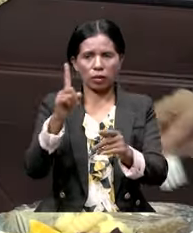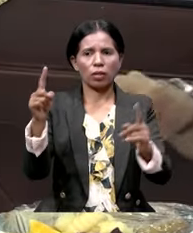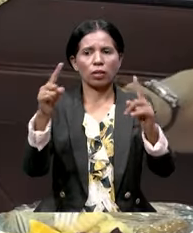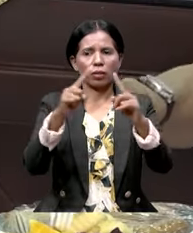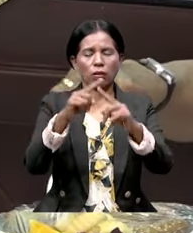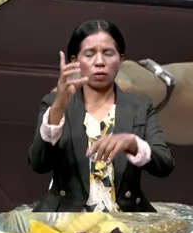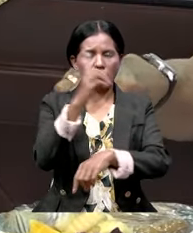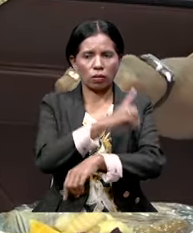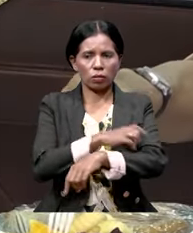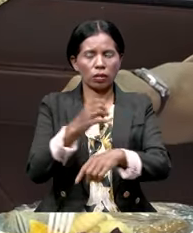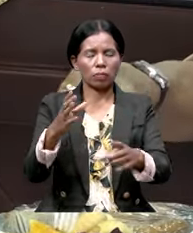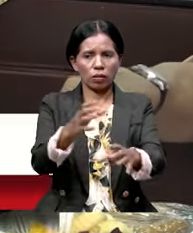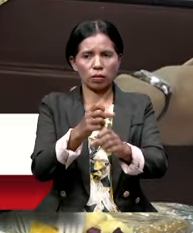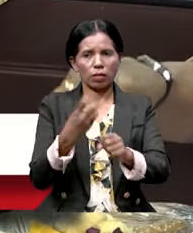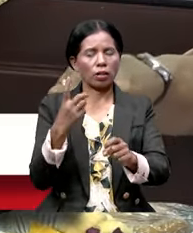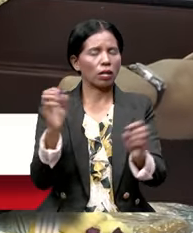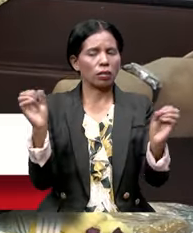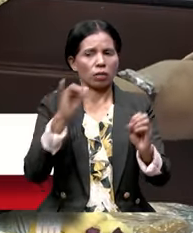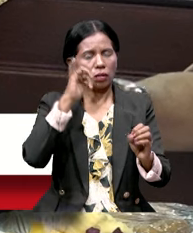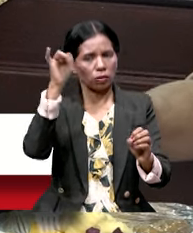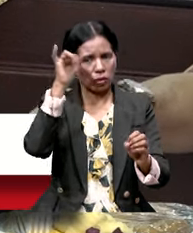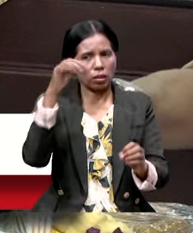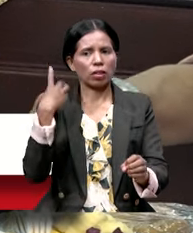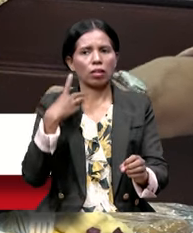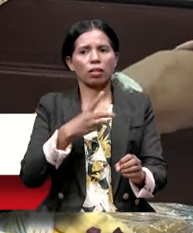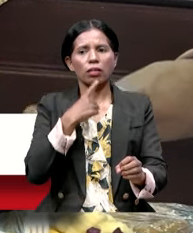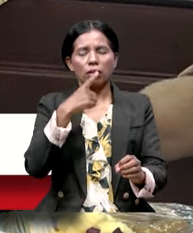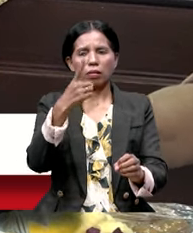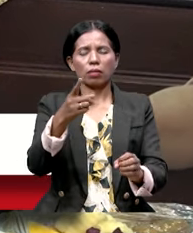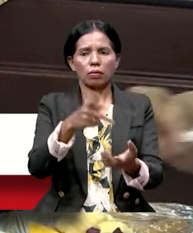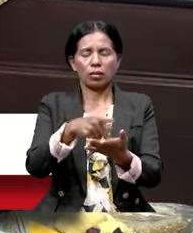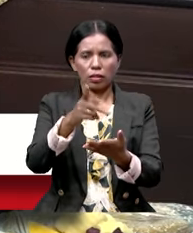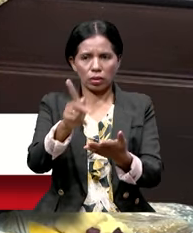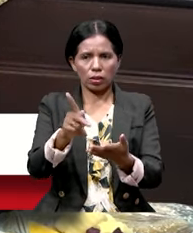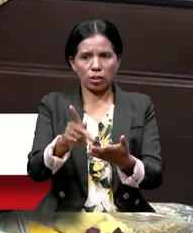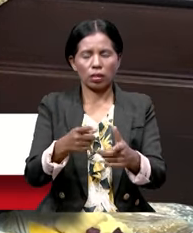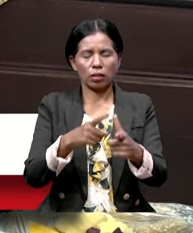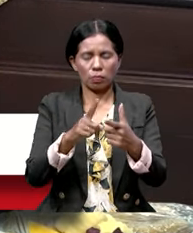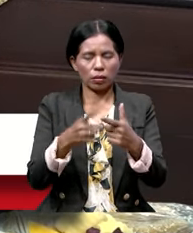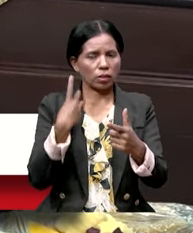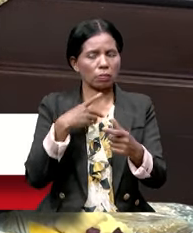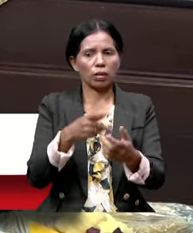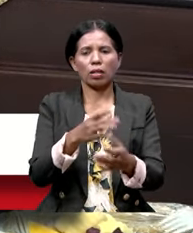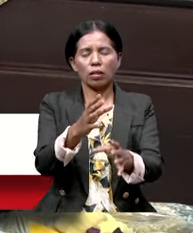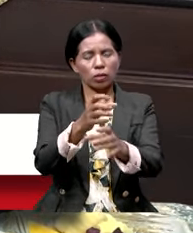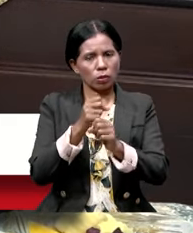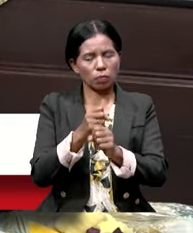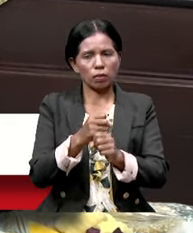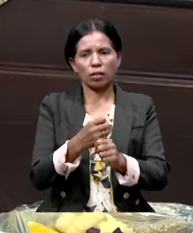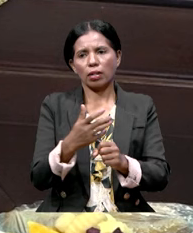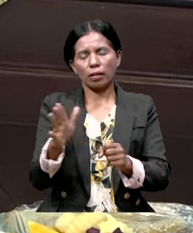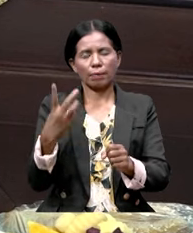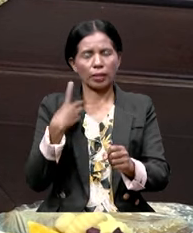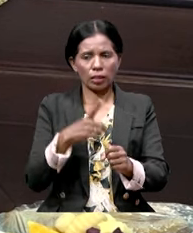baso guna los tambah resu sei kita ba atete desa selu depois oi kita baso guna kita di etapa hina